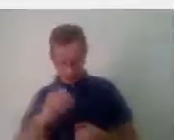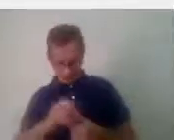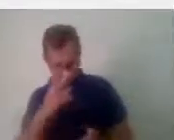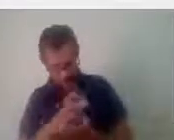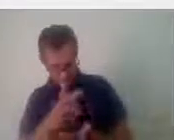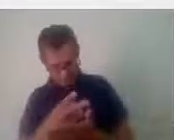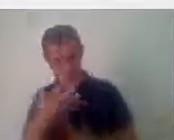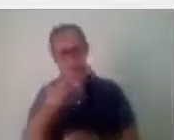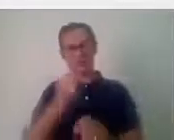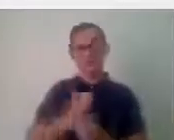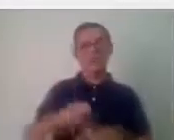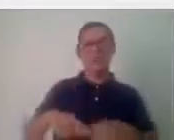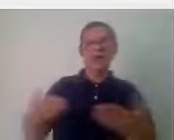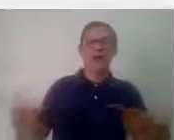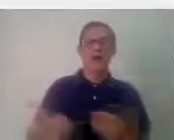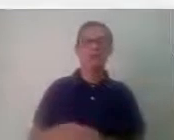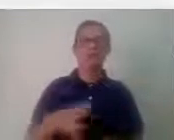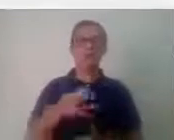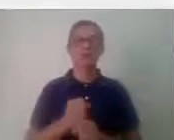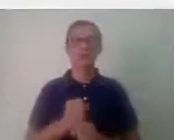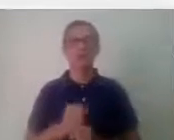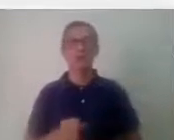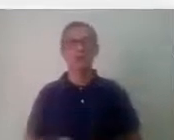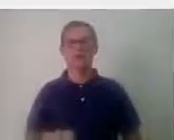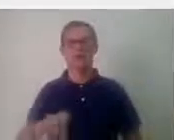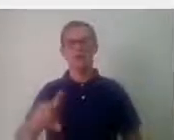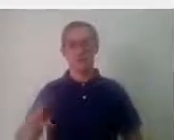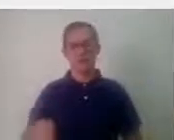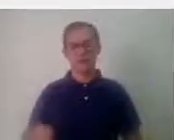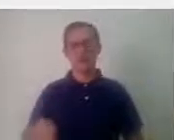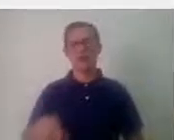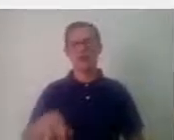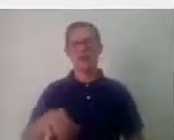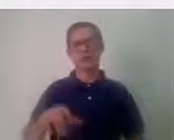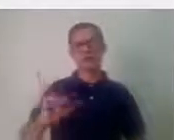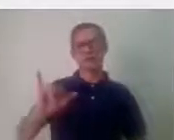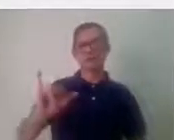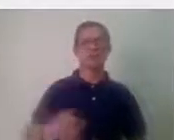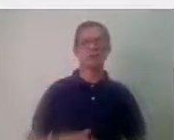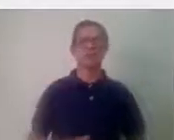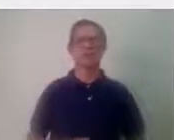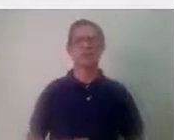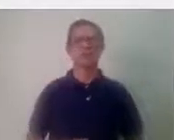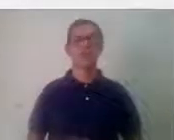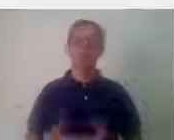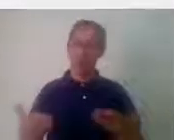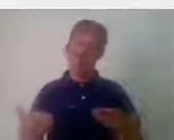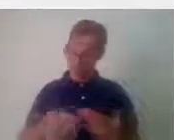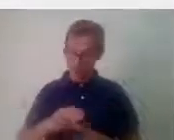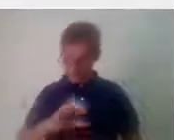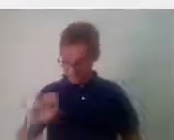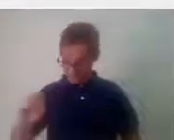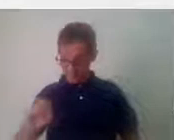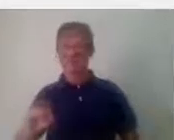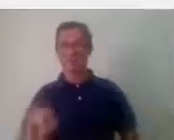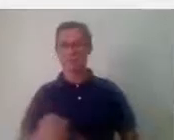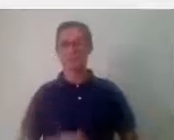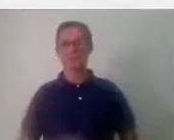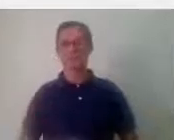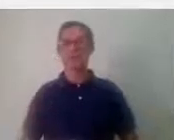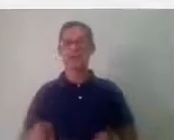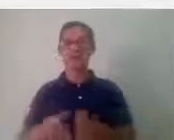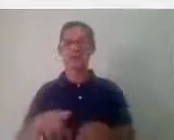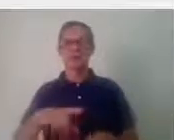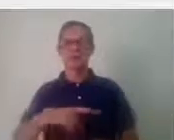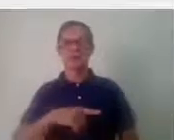mesmo procedimento, agora calculando a derivada em relação a y. Aqui vai ser 0, e ali a